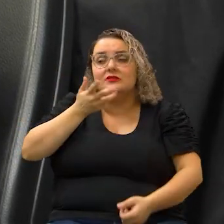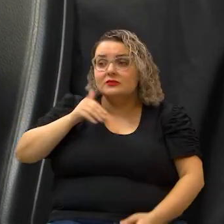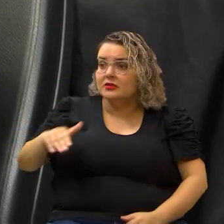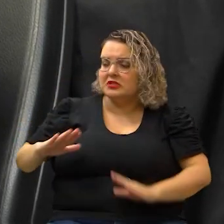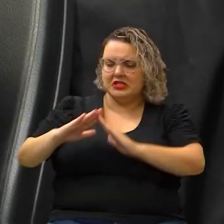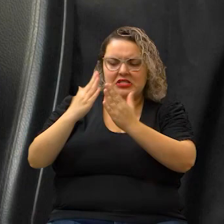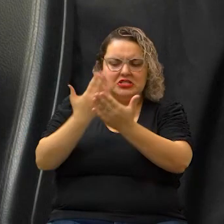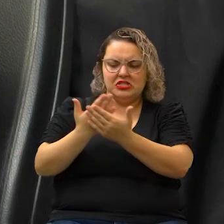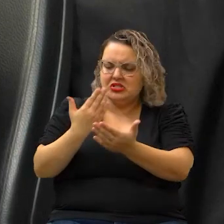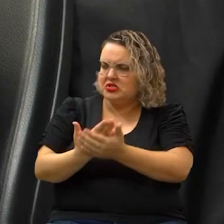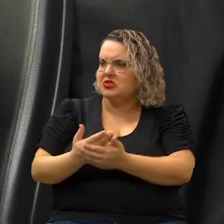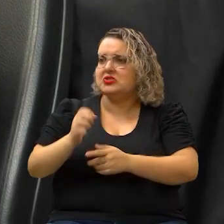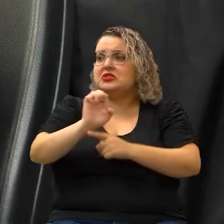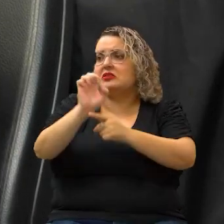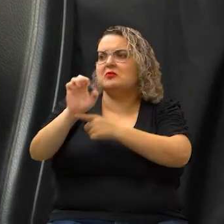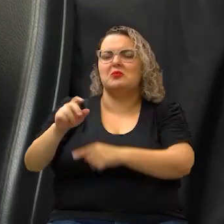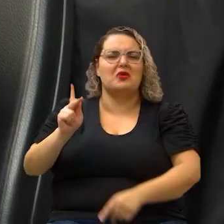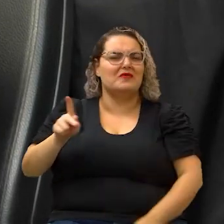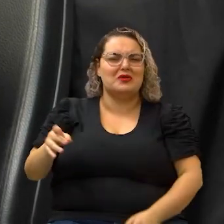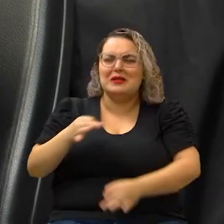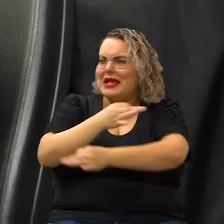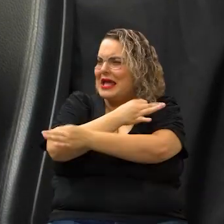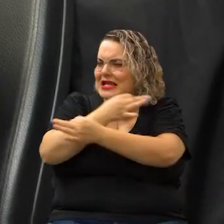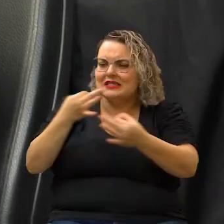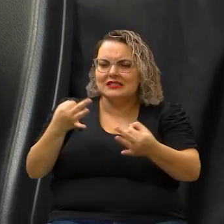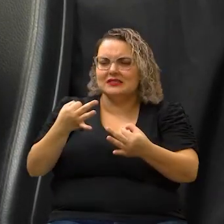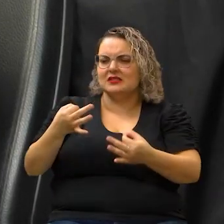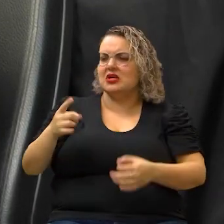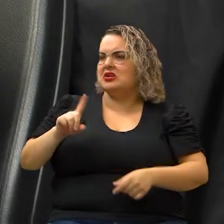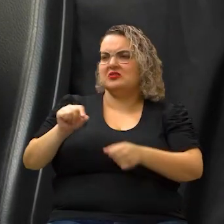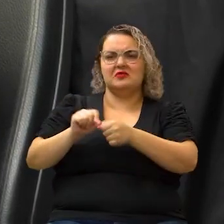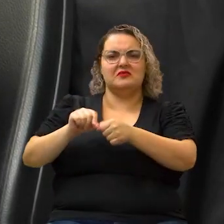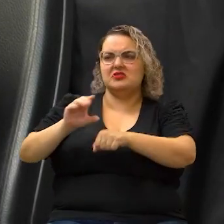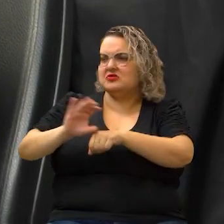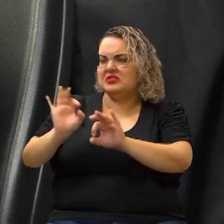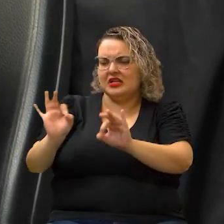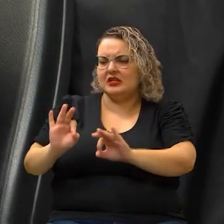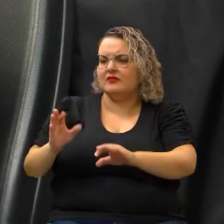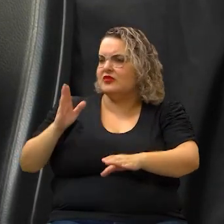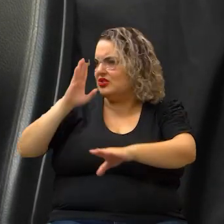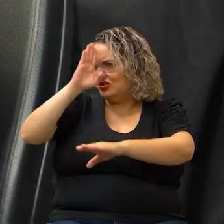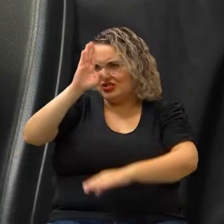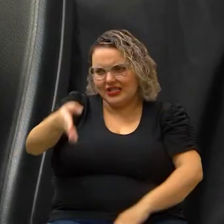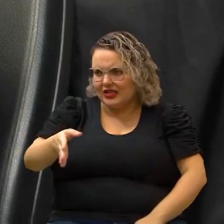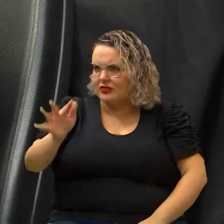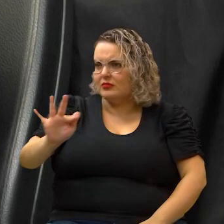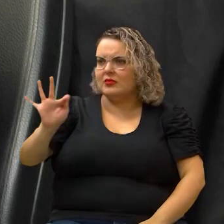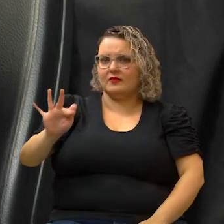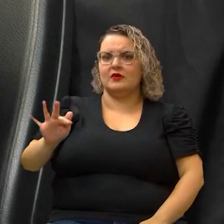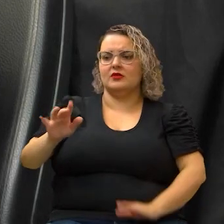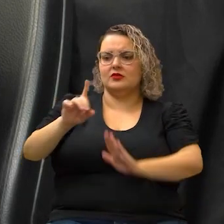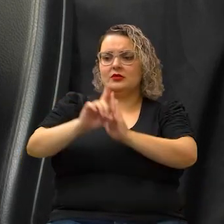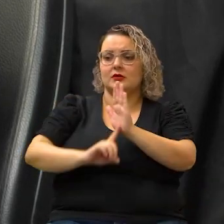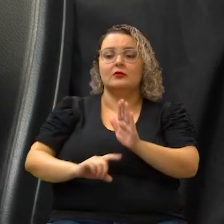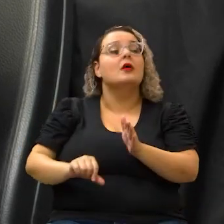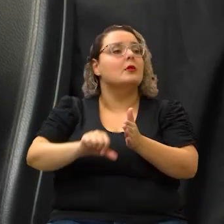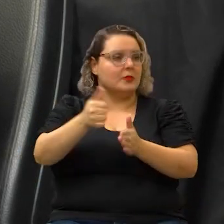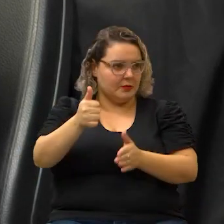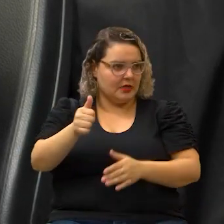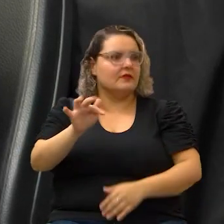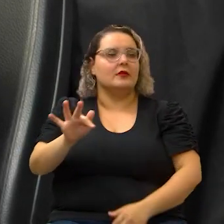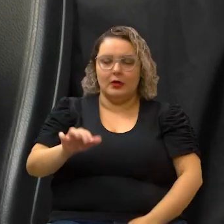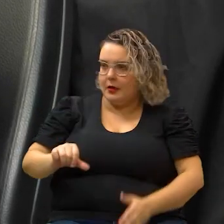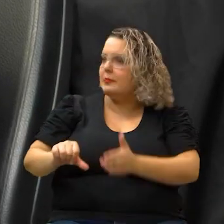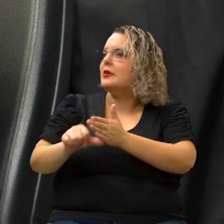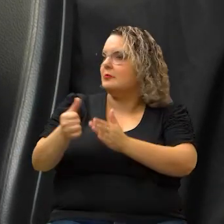estudei, professores excelentes. Tanto é que eu terminei, eu não fiz cursinho, não fiz nada, fui direto para a faculdade de Direito. Naquela época, primeira faculdade. Foi a minha primeira